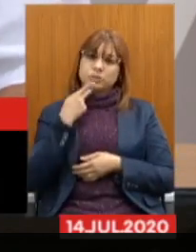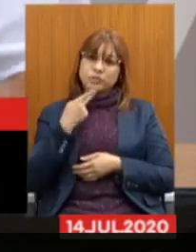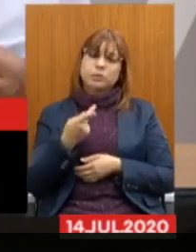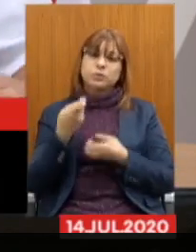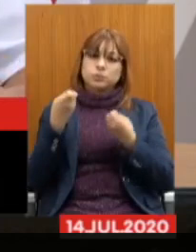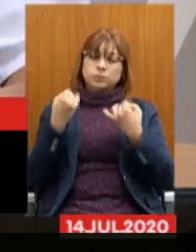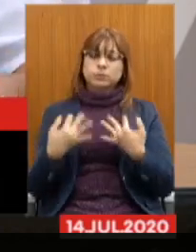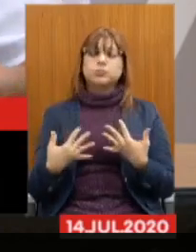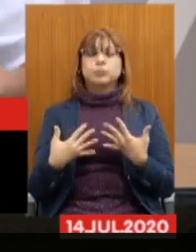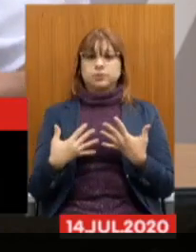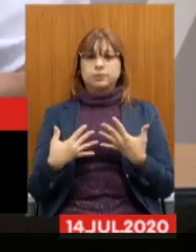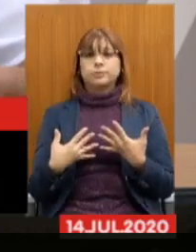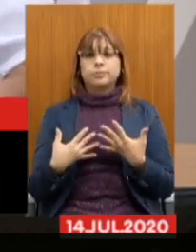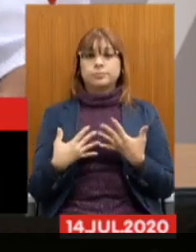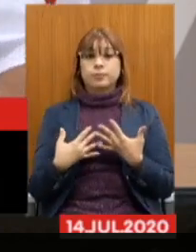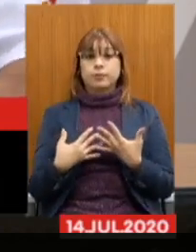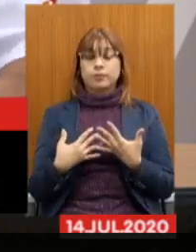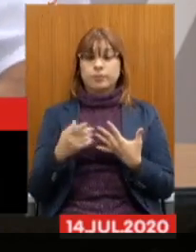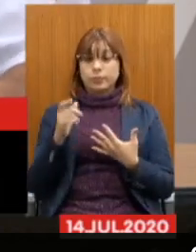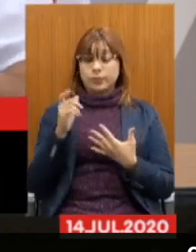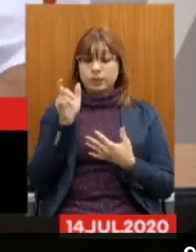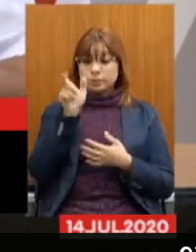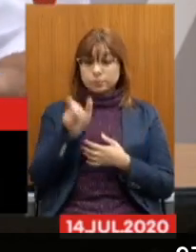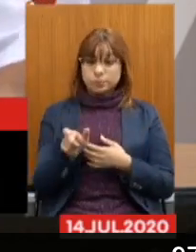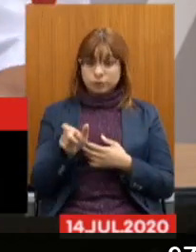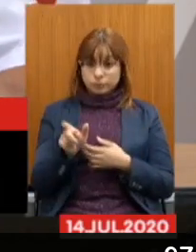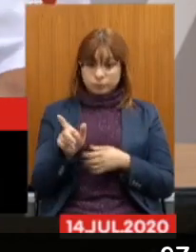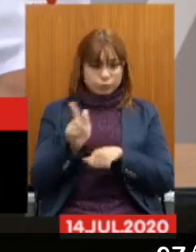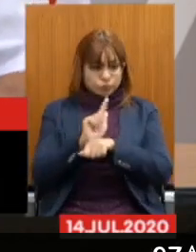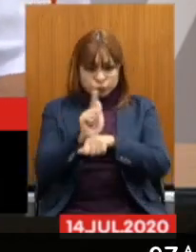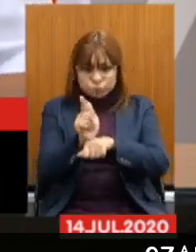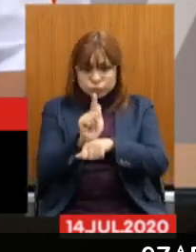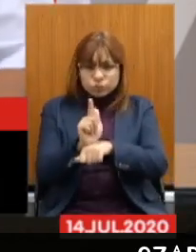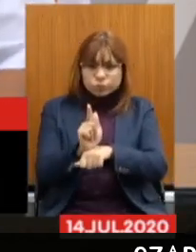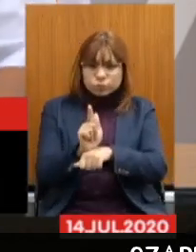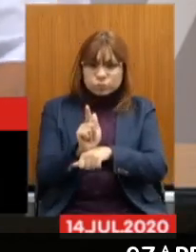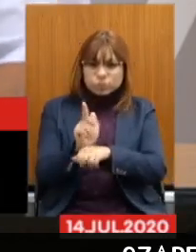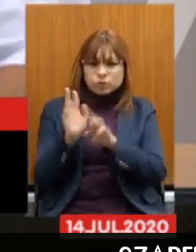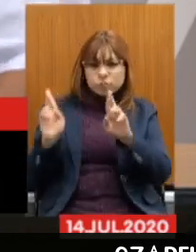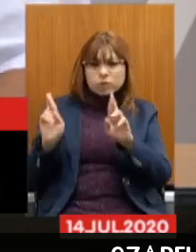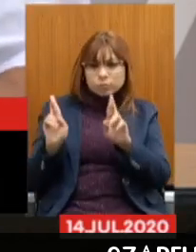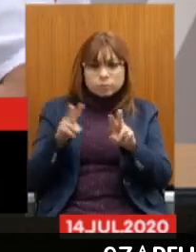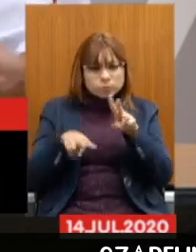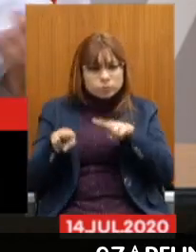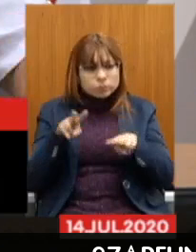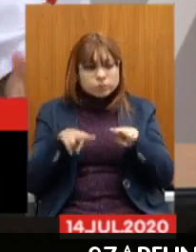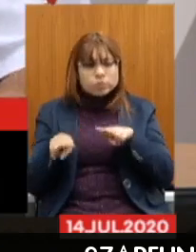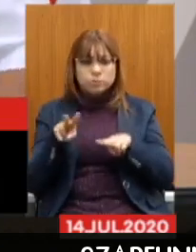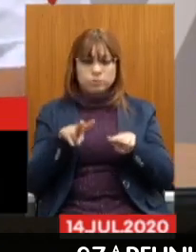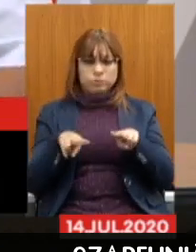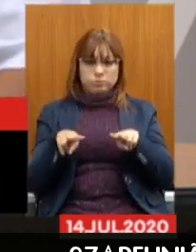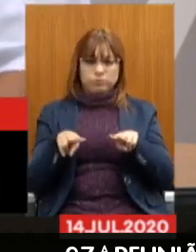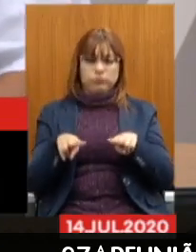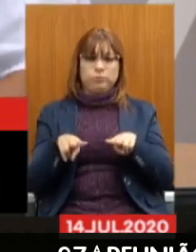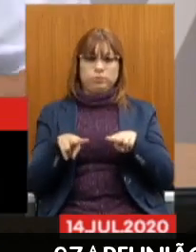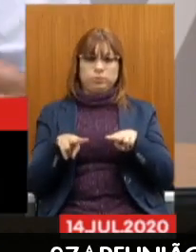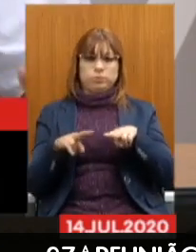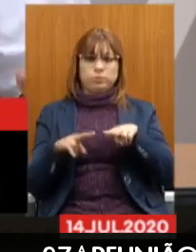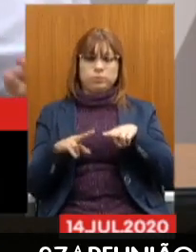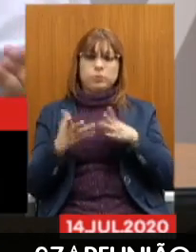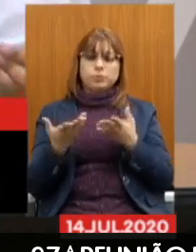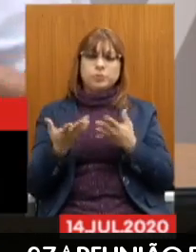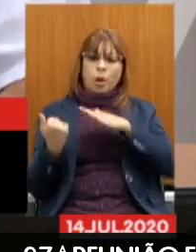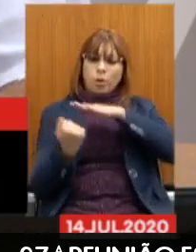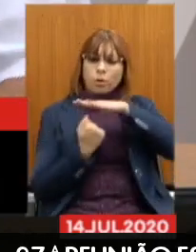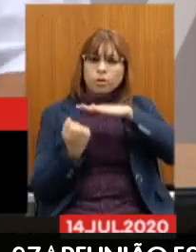a pessoa que vai gerar, que vai gerenciar essa autarquia que